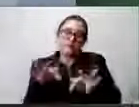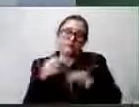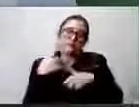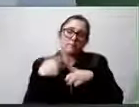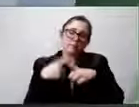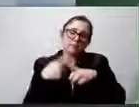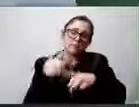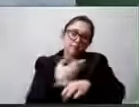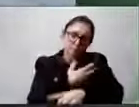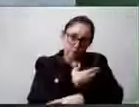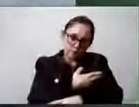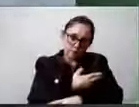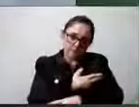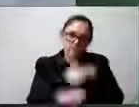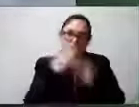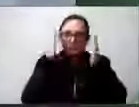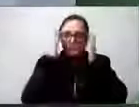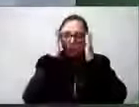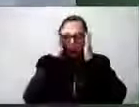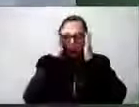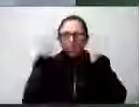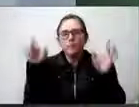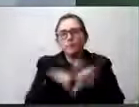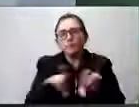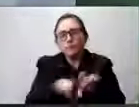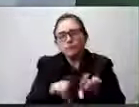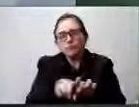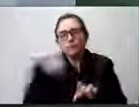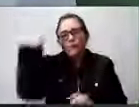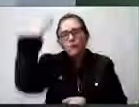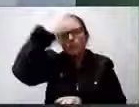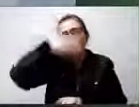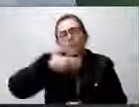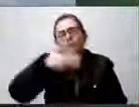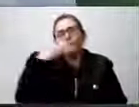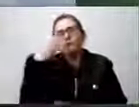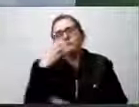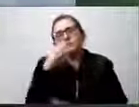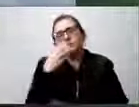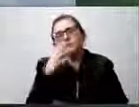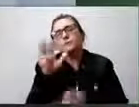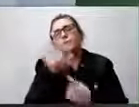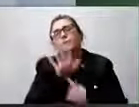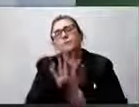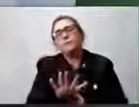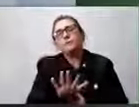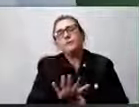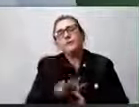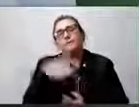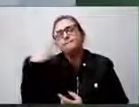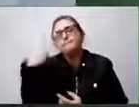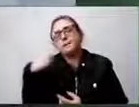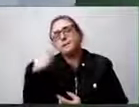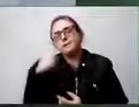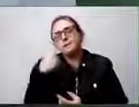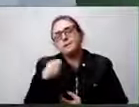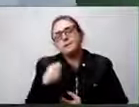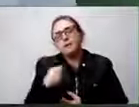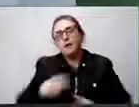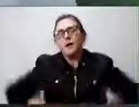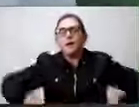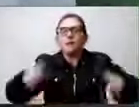procedimento cirúrgico. E a gente também tem evidência científica mostrando que a gente precisa investir em